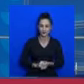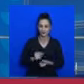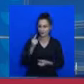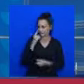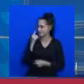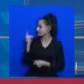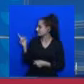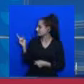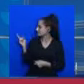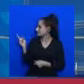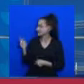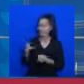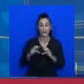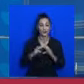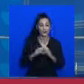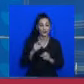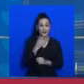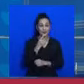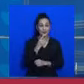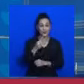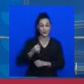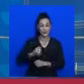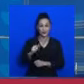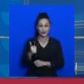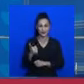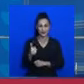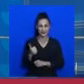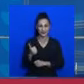Segunda bola vermelha número 11.